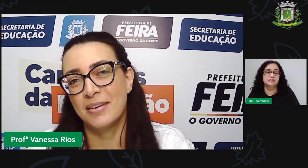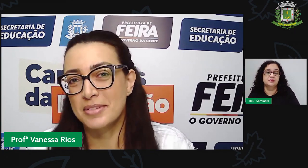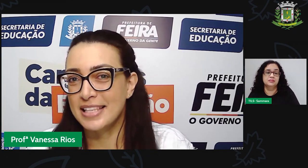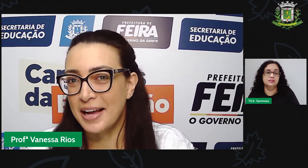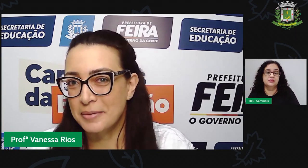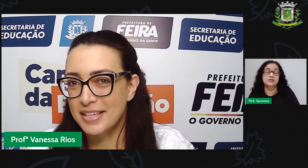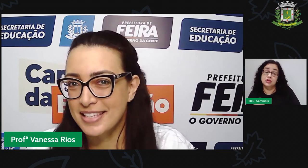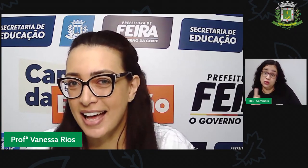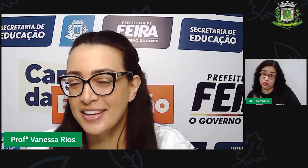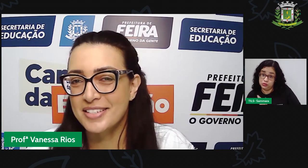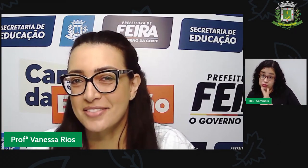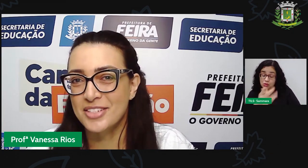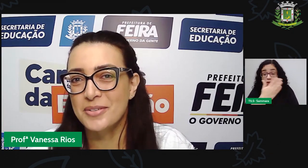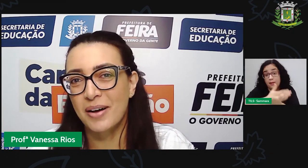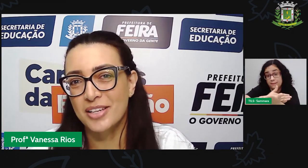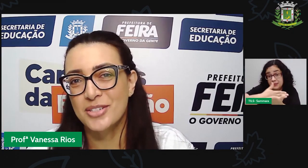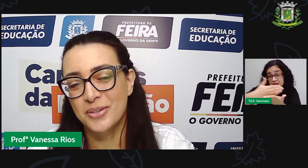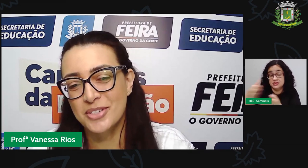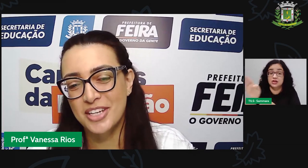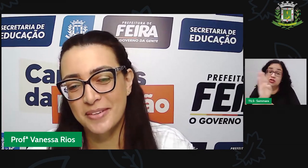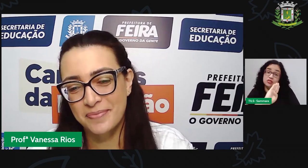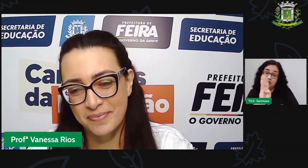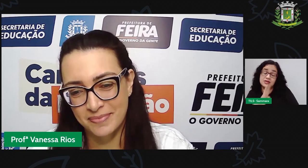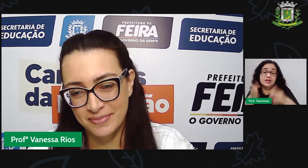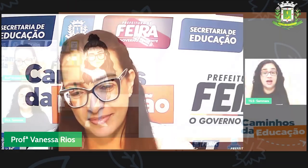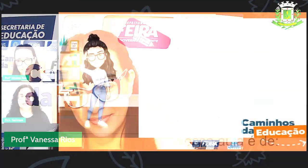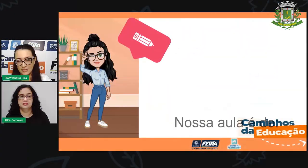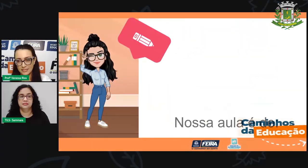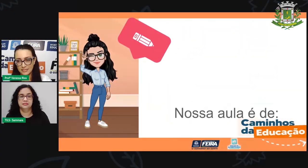Vamos lá começar nossa videoaula de hoje?